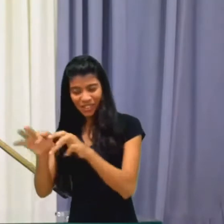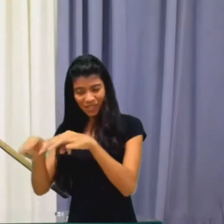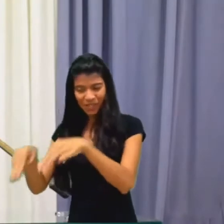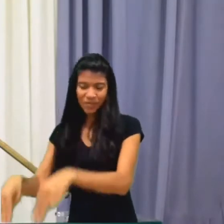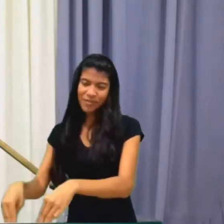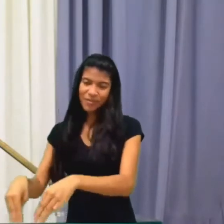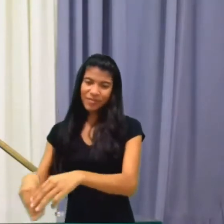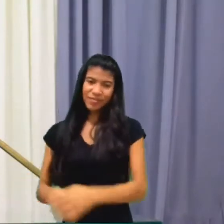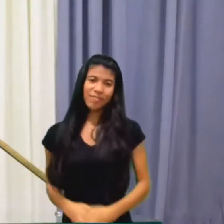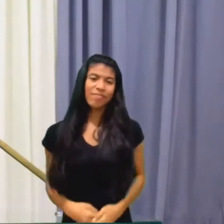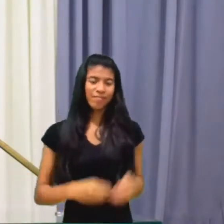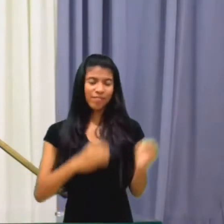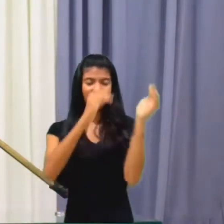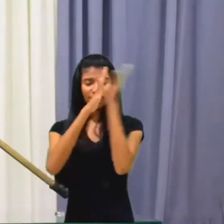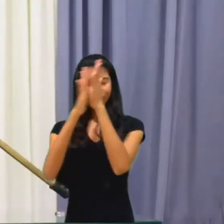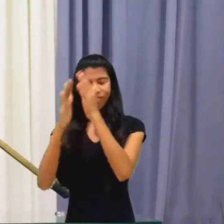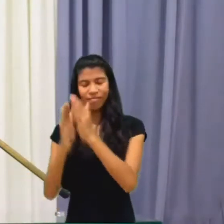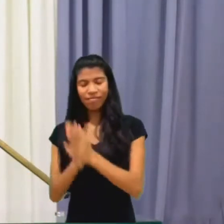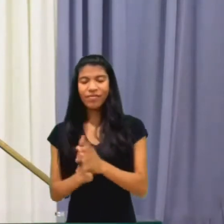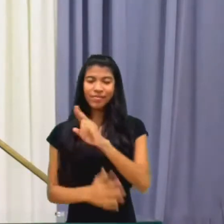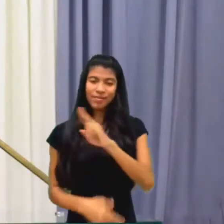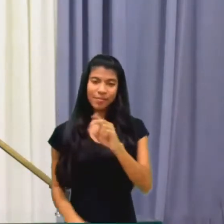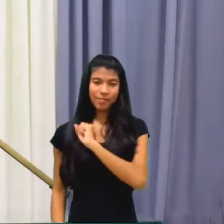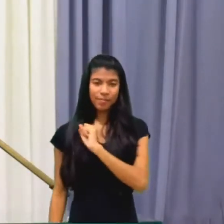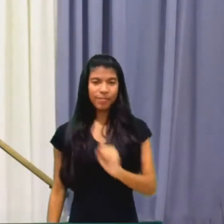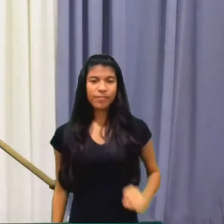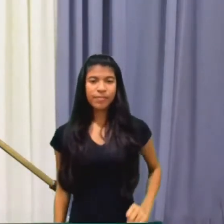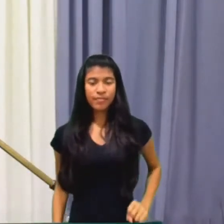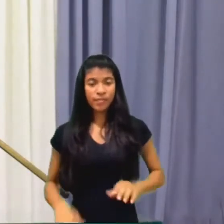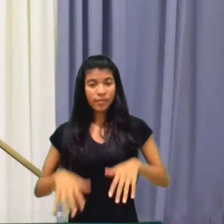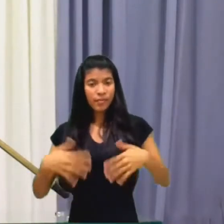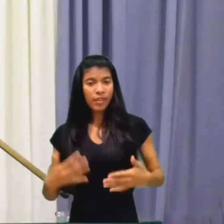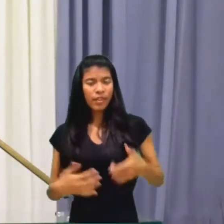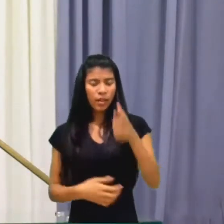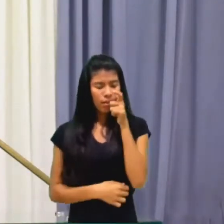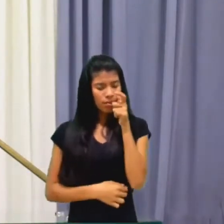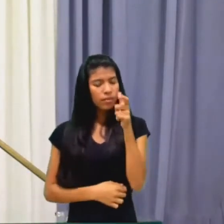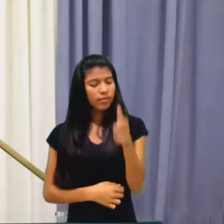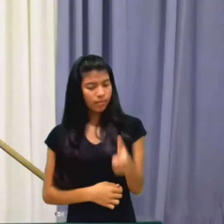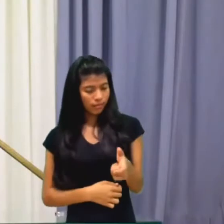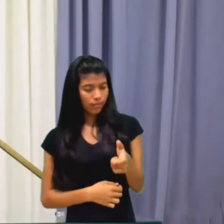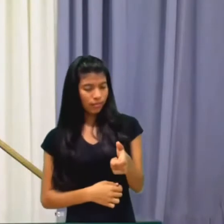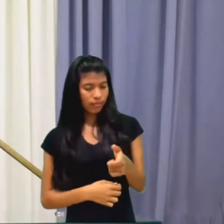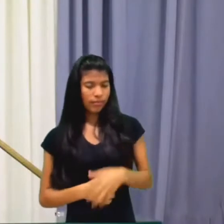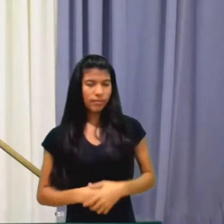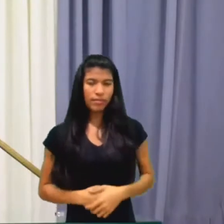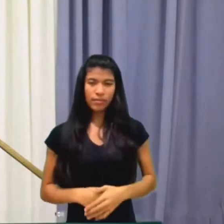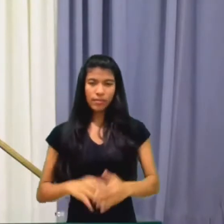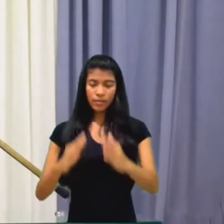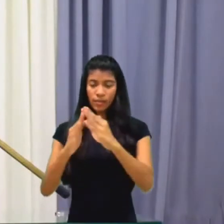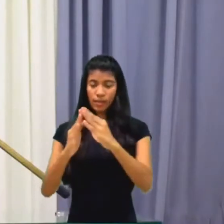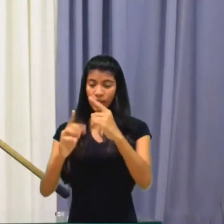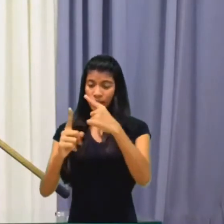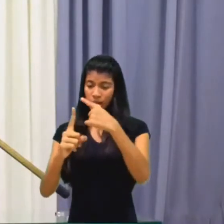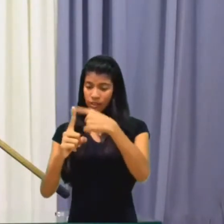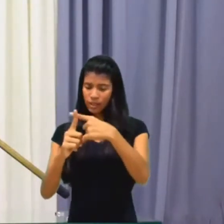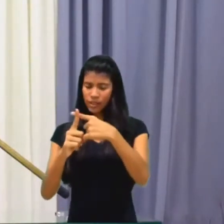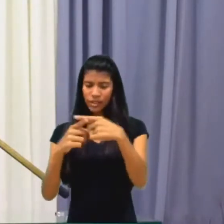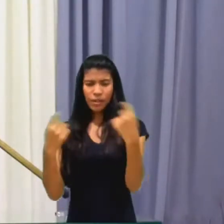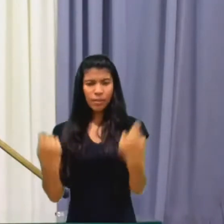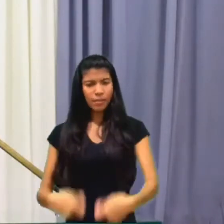séculos. Louvado seja o nome do Senhor. Então observe, a igreja precisa